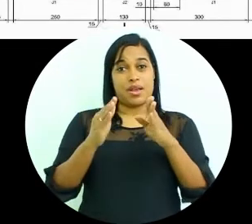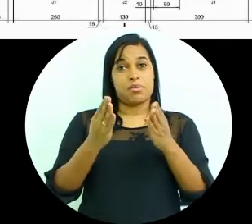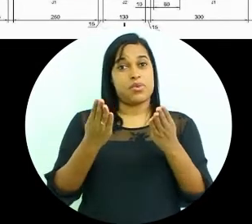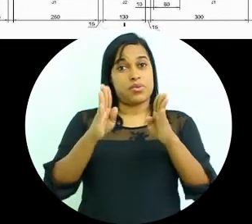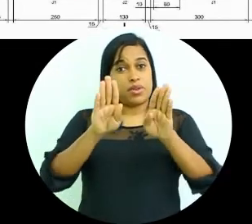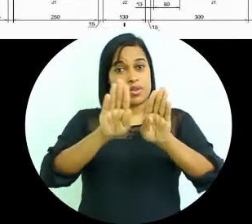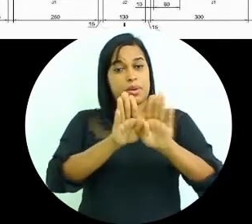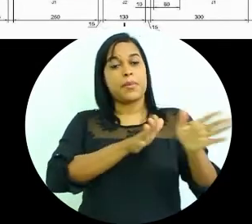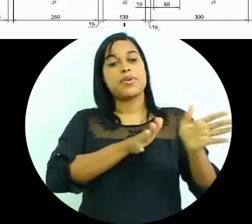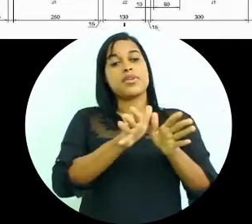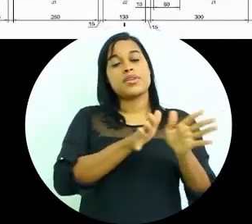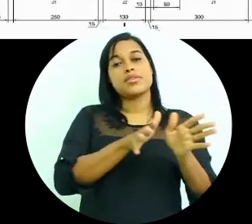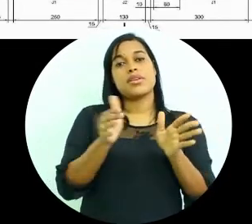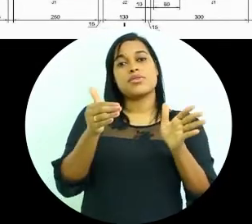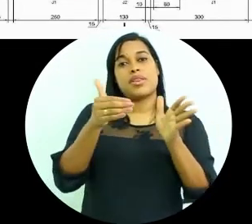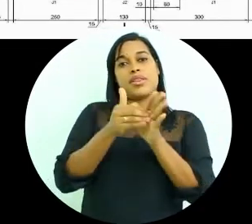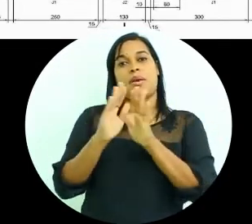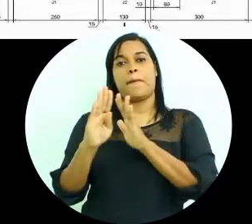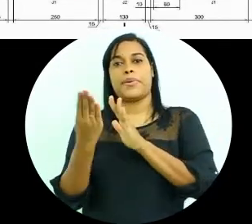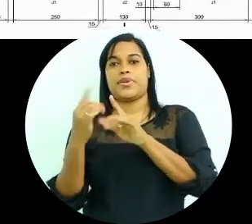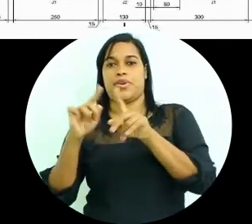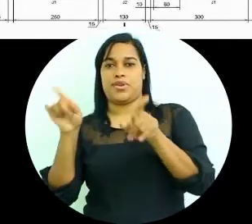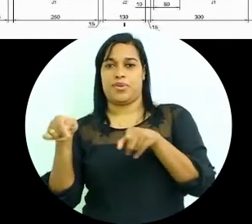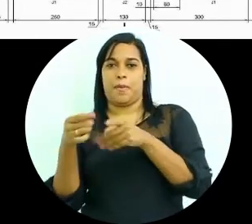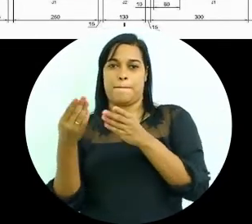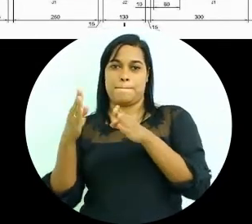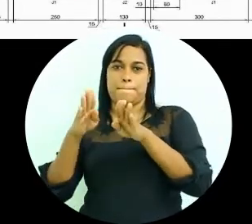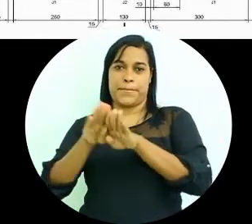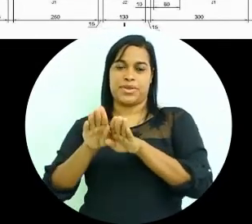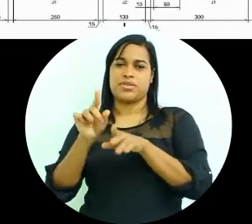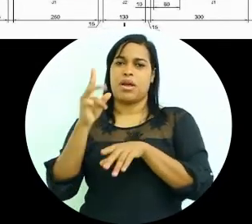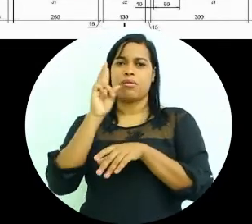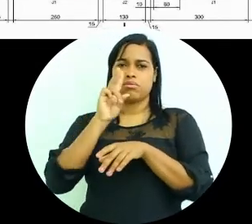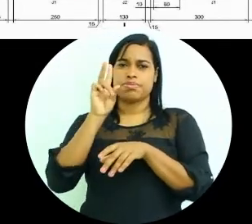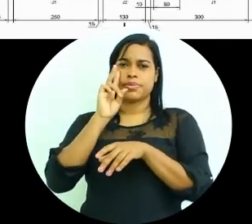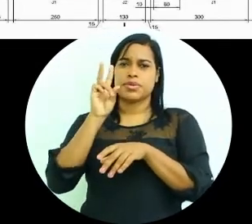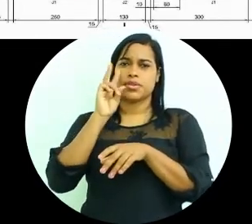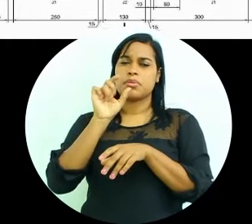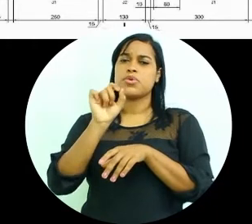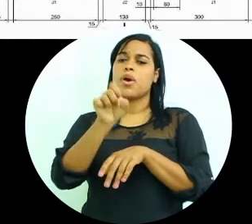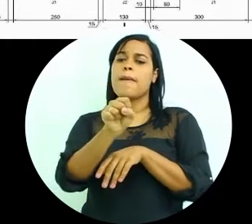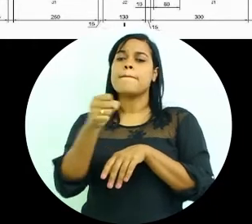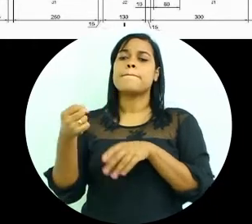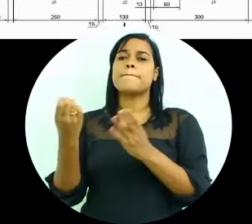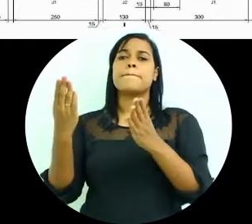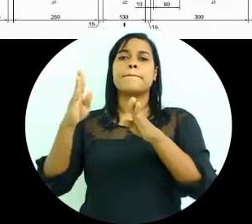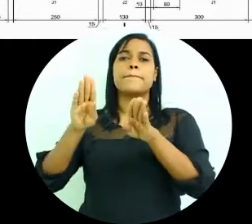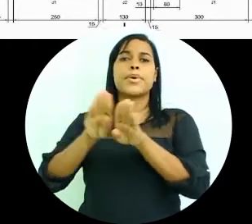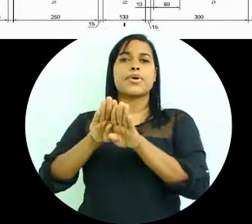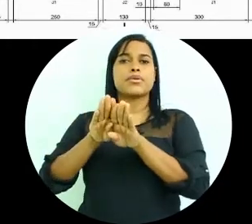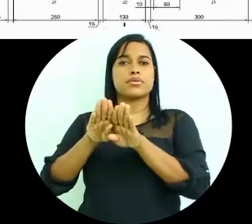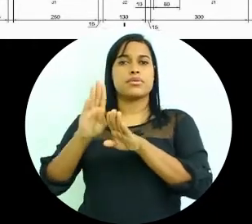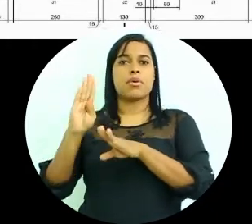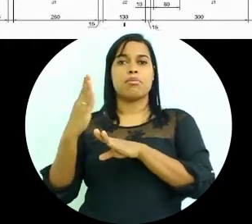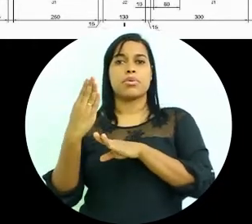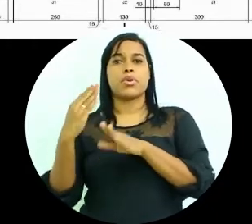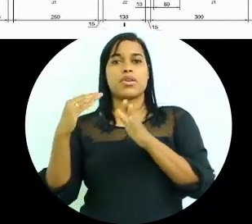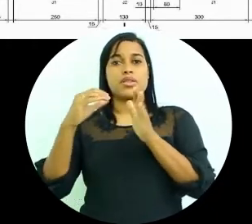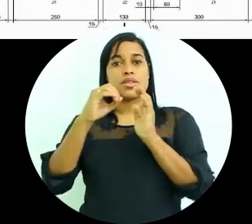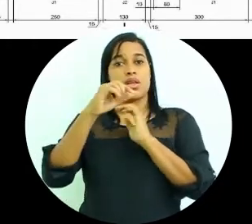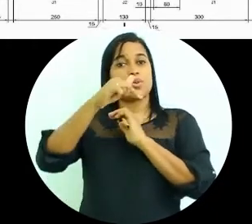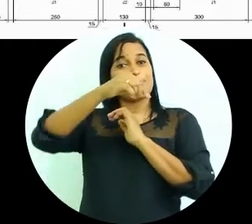da abertura da porta de acesso para a abertura da porta do banheiro. Lembrando que na porta do banheiro a largura é